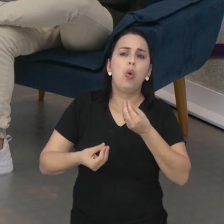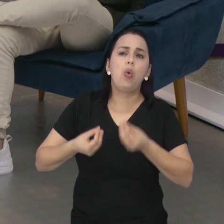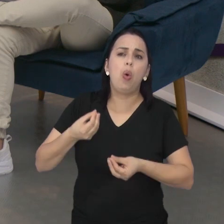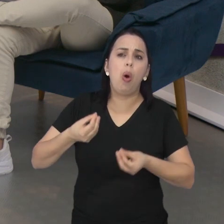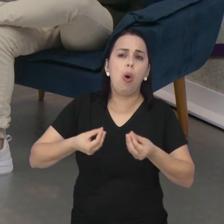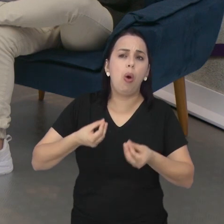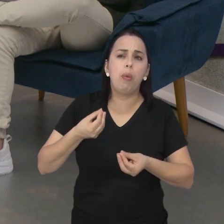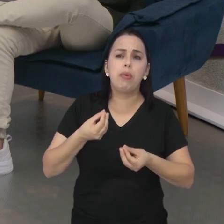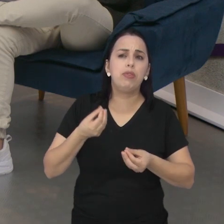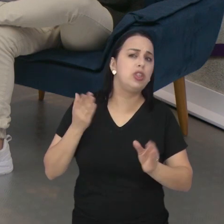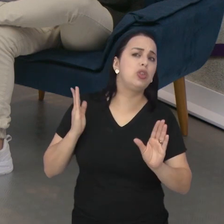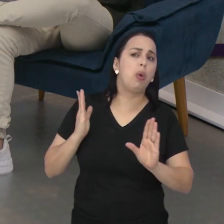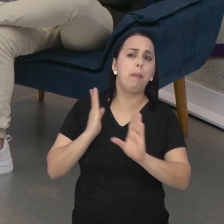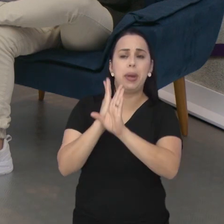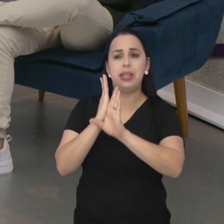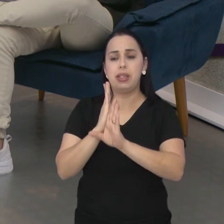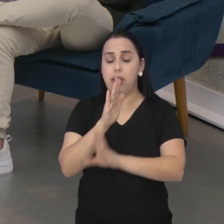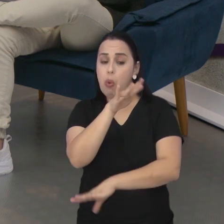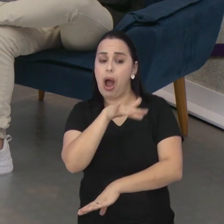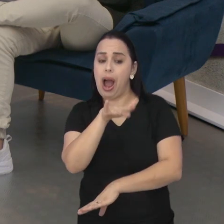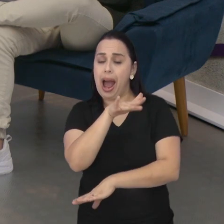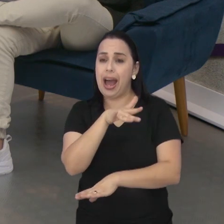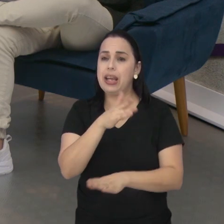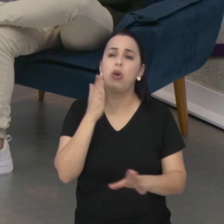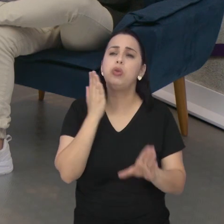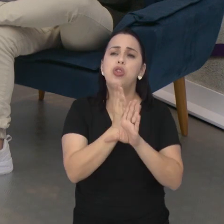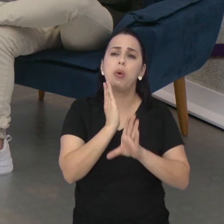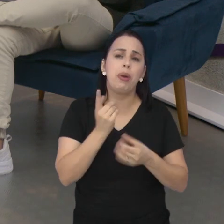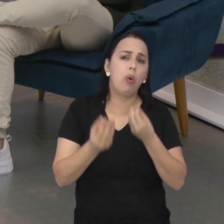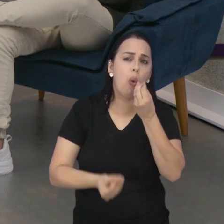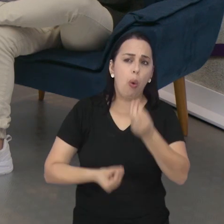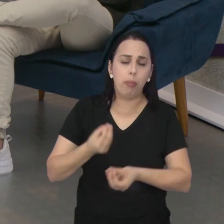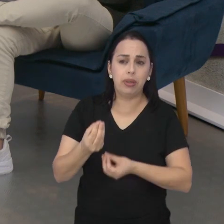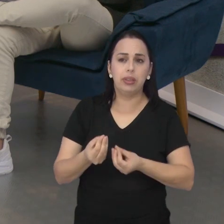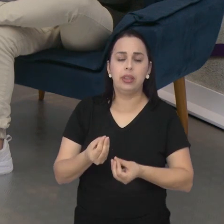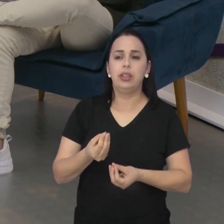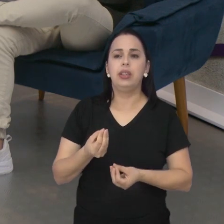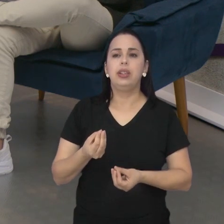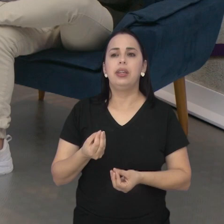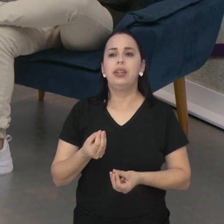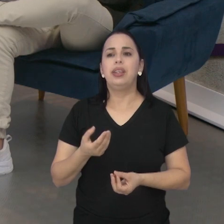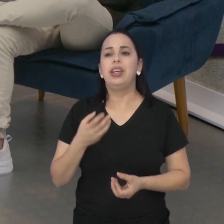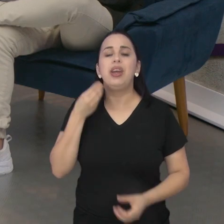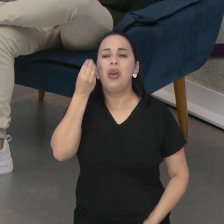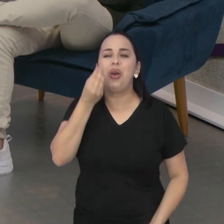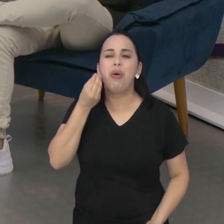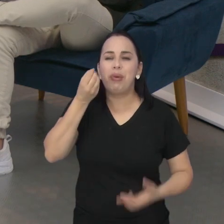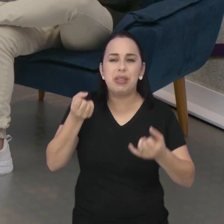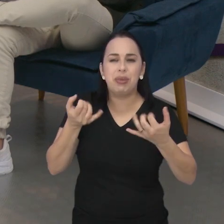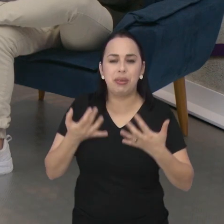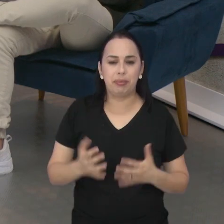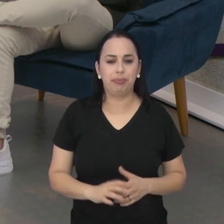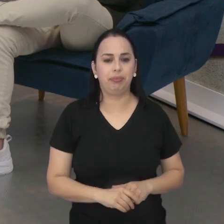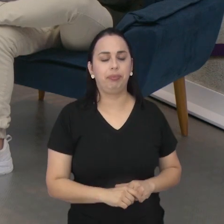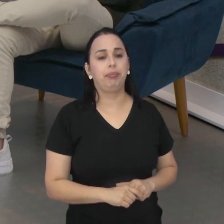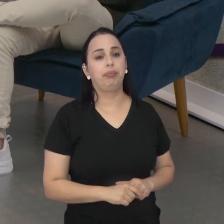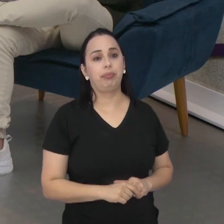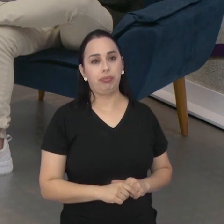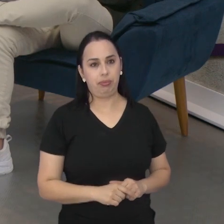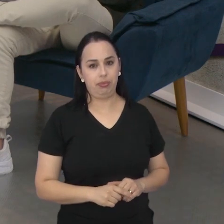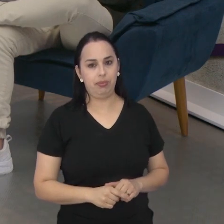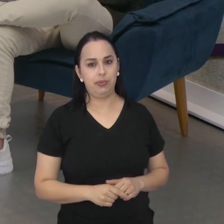né? Como que você chegou até essa área, né? E como que tem sido a sua experiência?